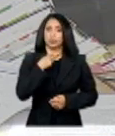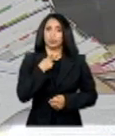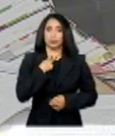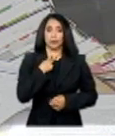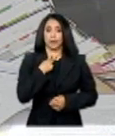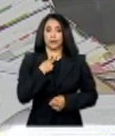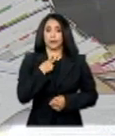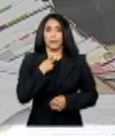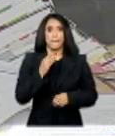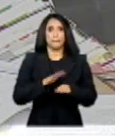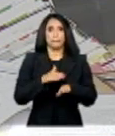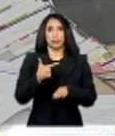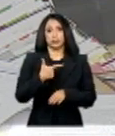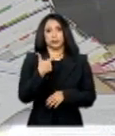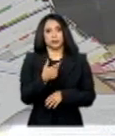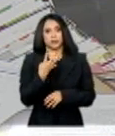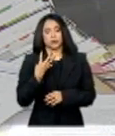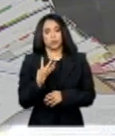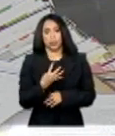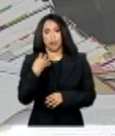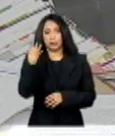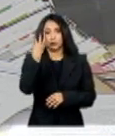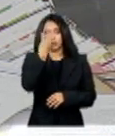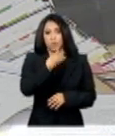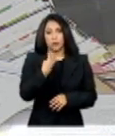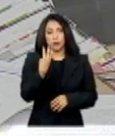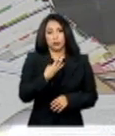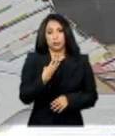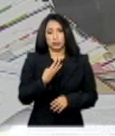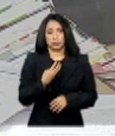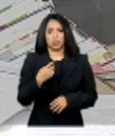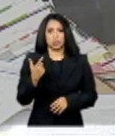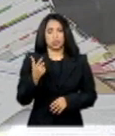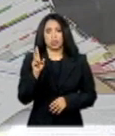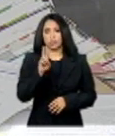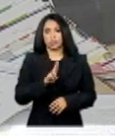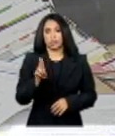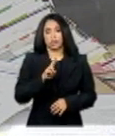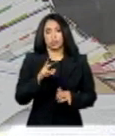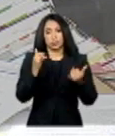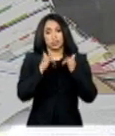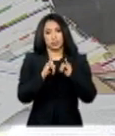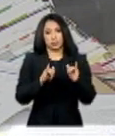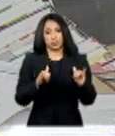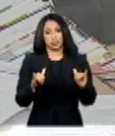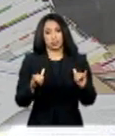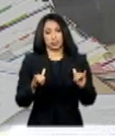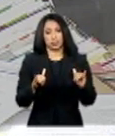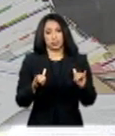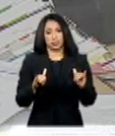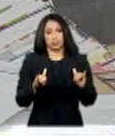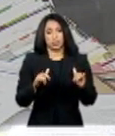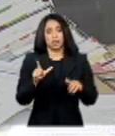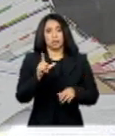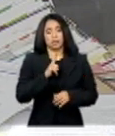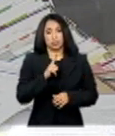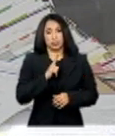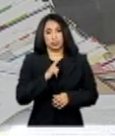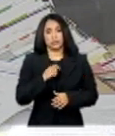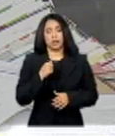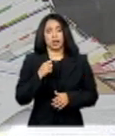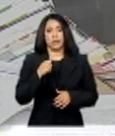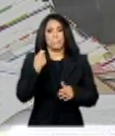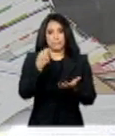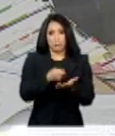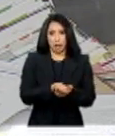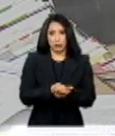horas sem o consumo sem energia elétrica sobretudo se tiver adimplido ainda que com atraso